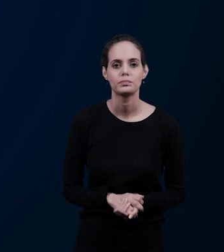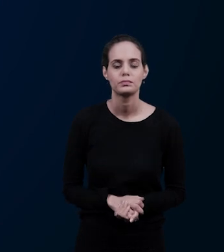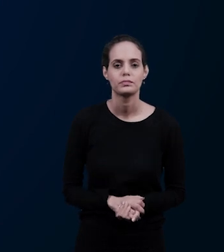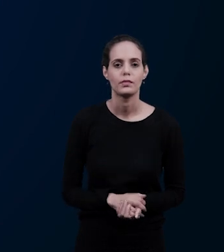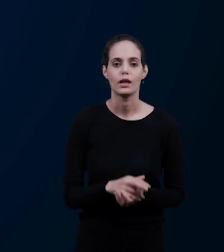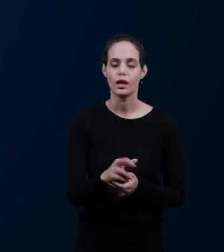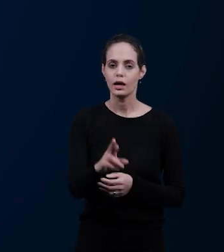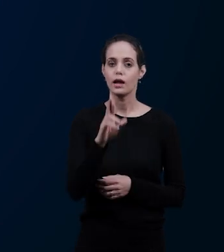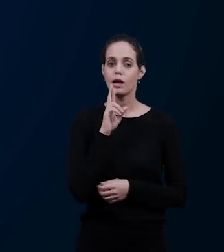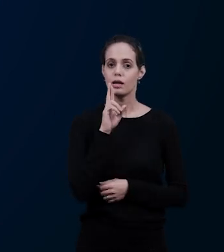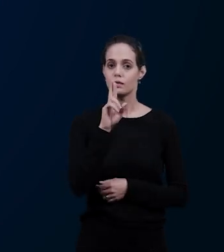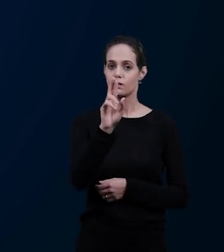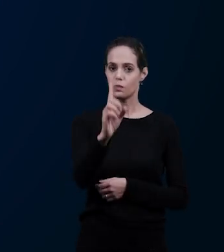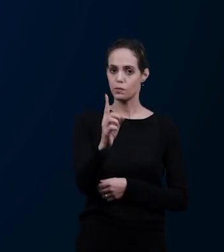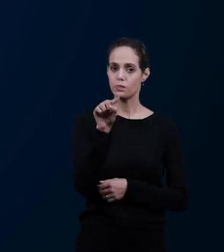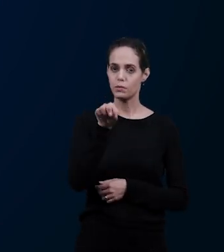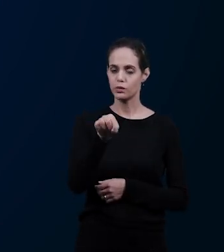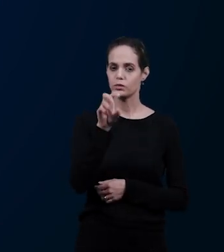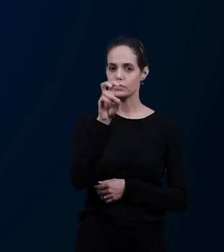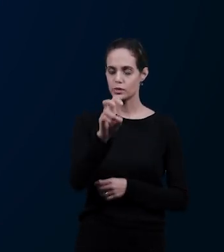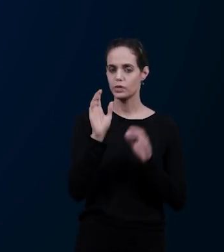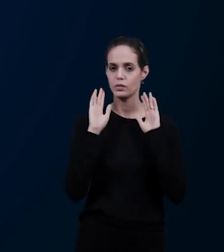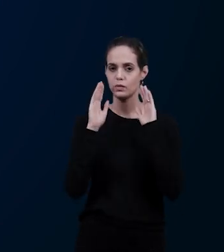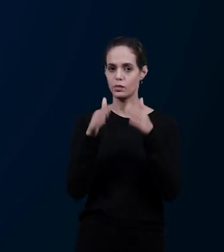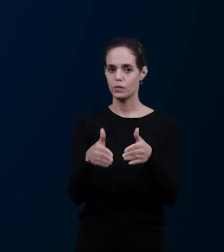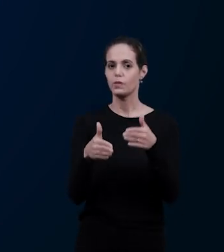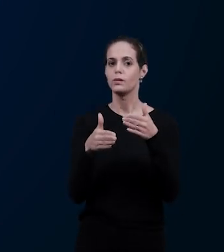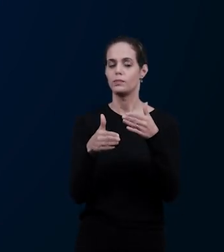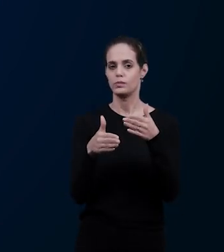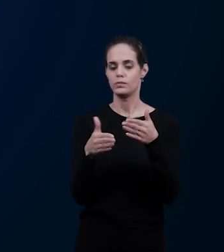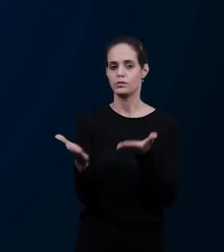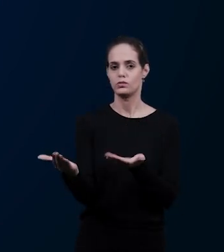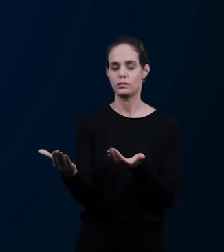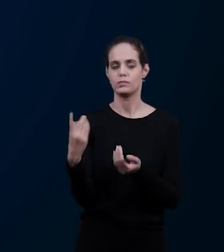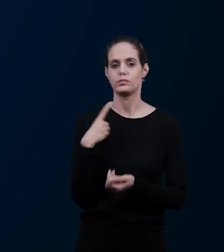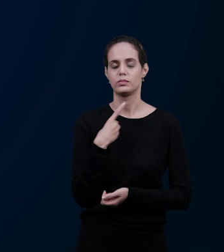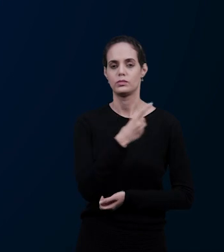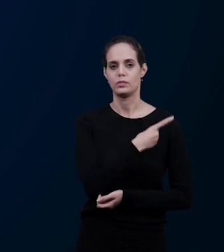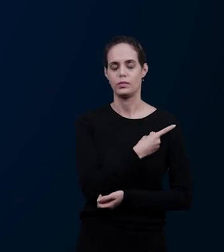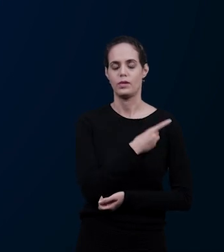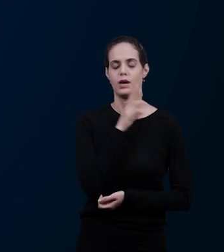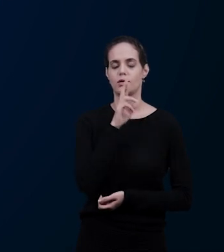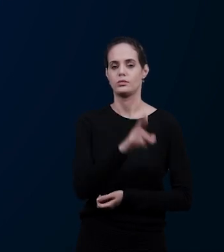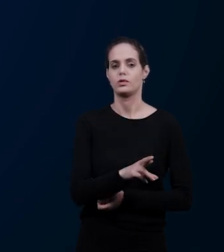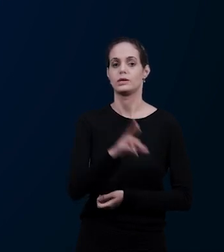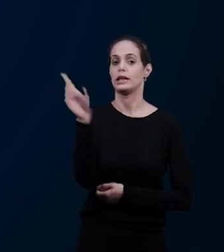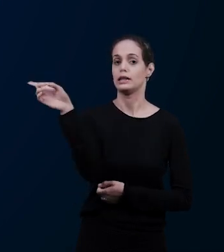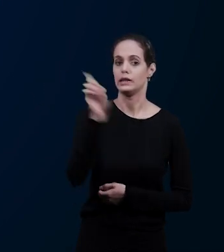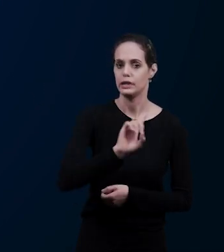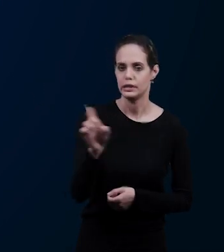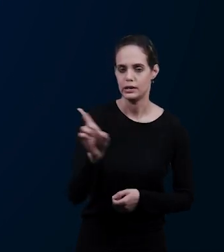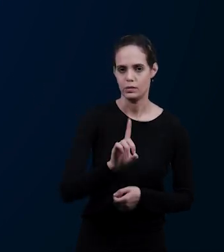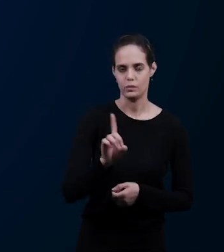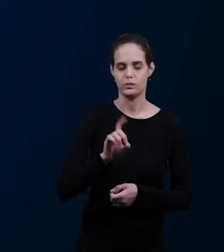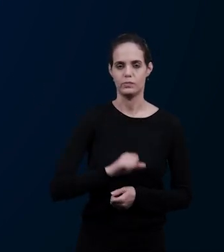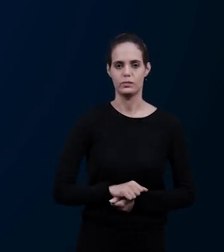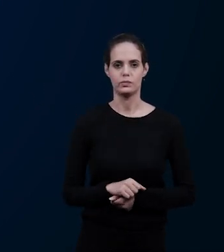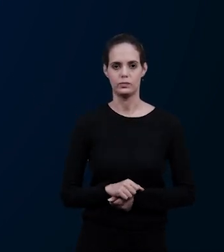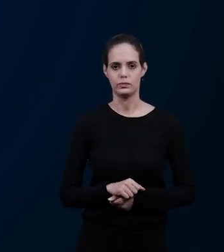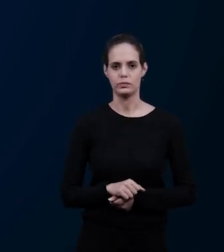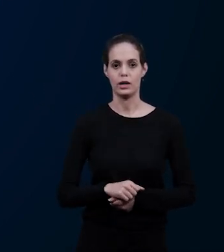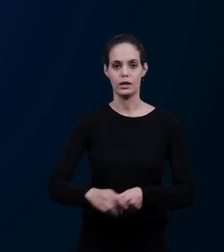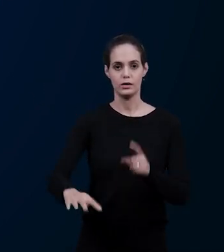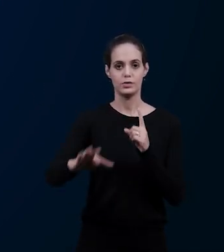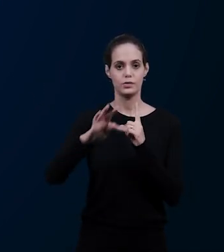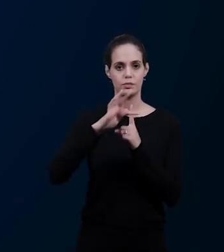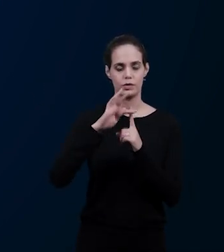a pergunta 1.5, direcionada aos diáconos e jovens. A resposta é não. E o texto está na primeira carta